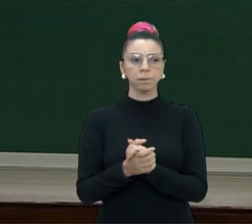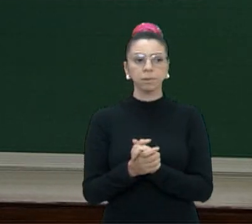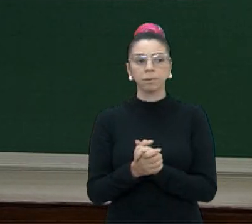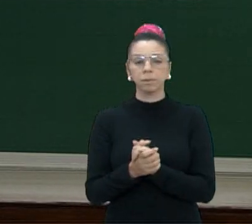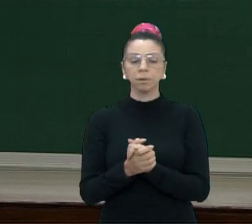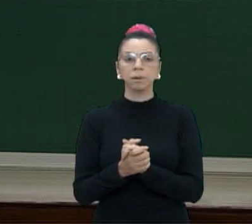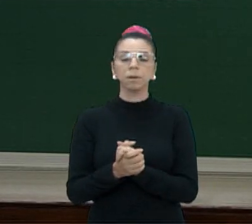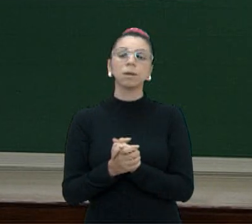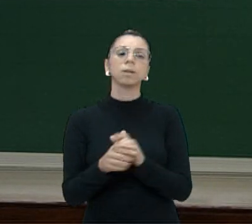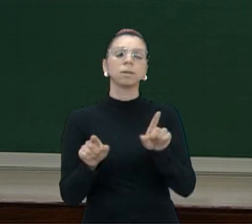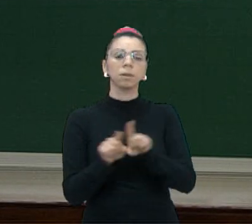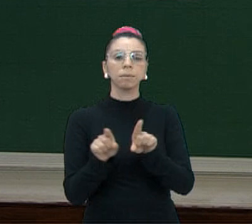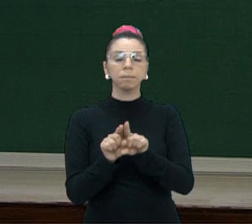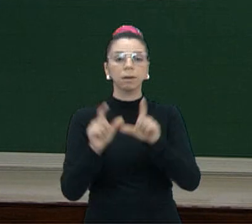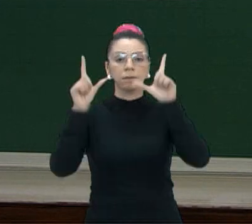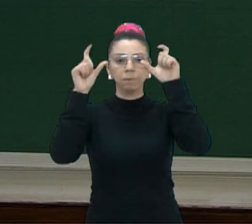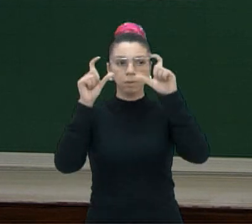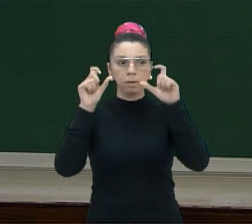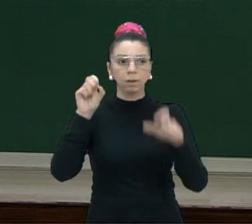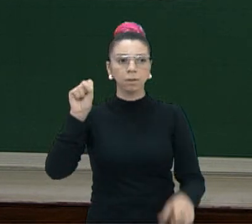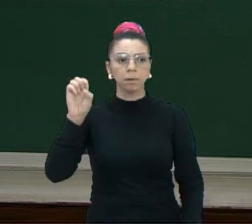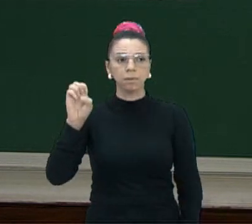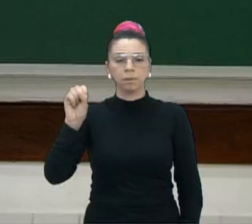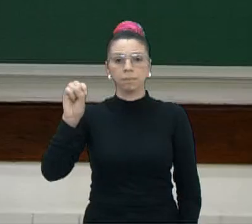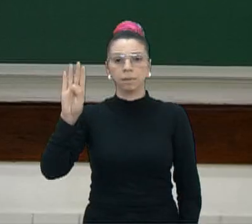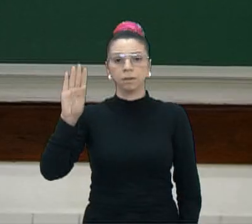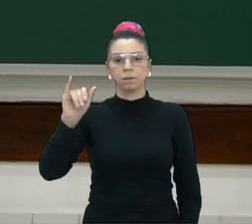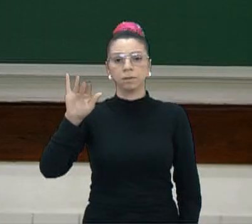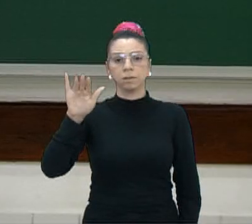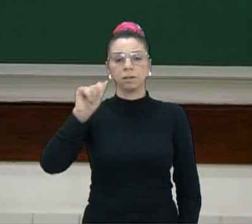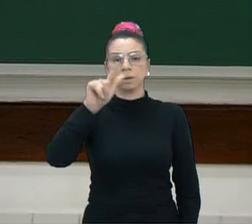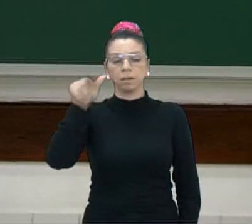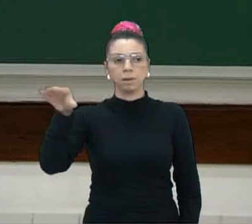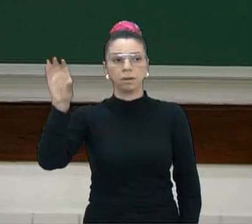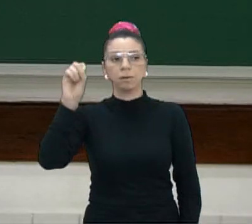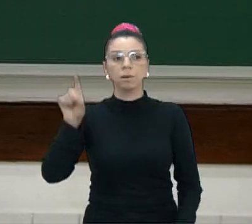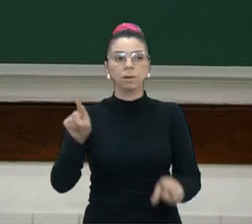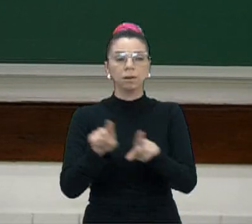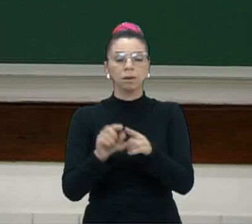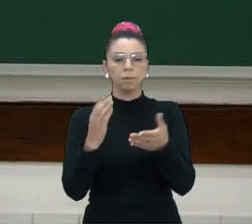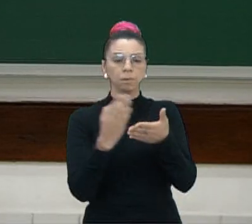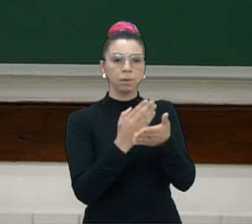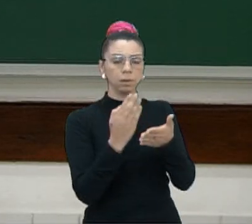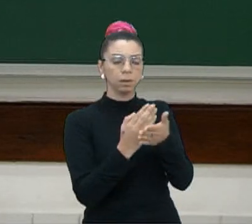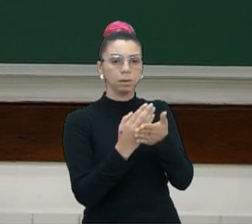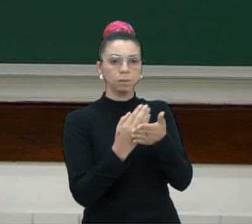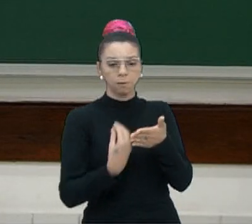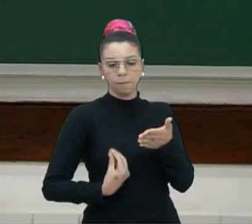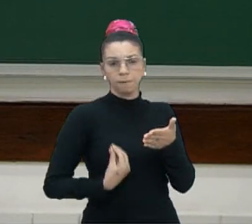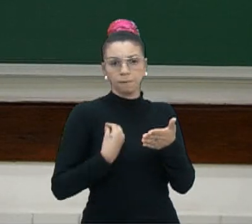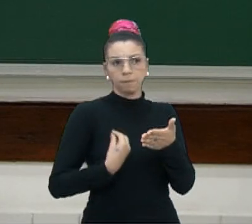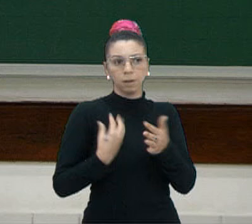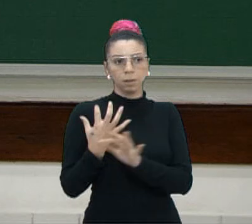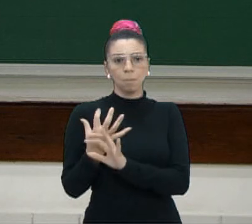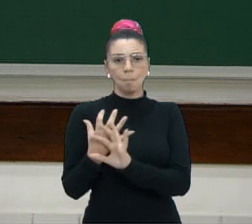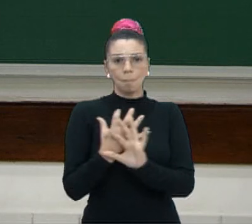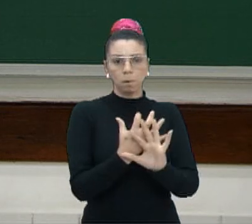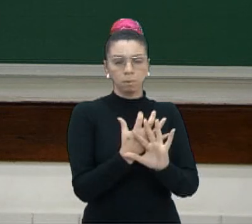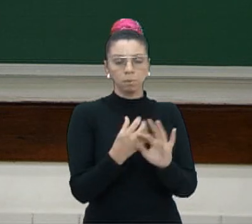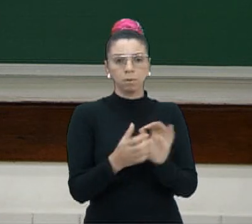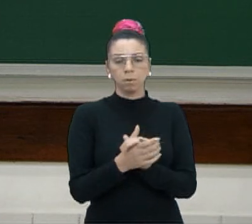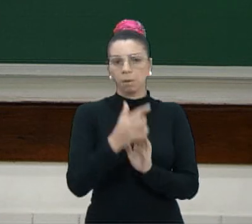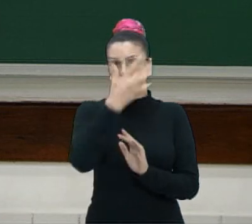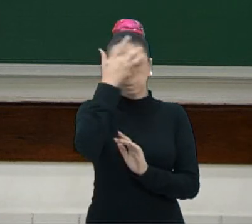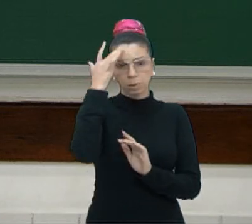de Sebastião Salgado e o livro Vidas Secas, que conta a história de retirantes em busca de um novo